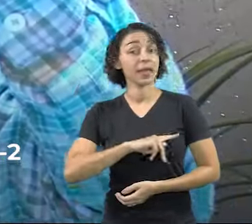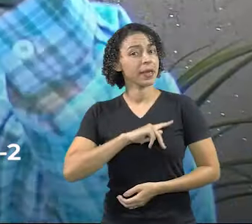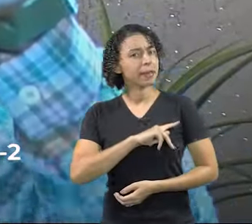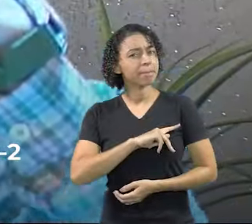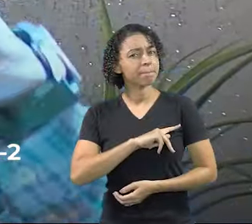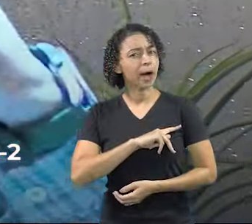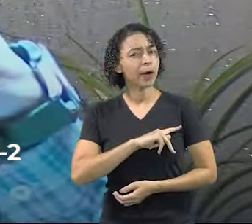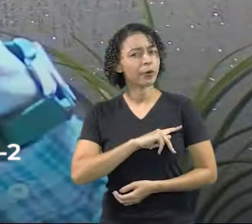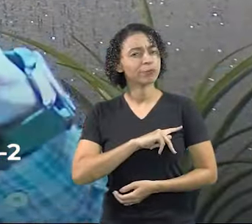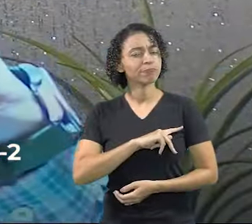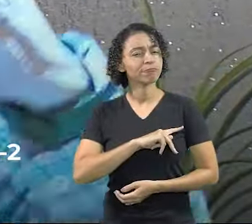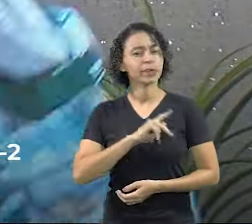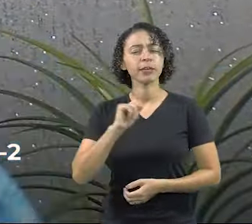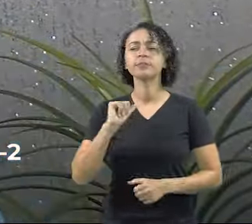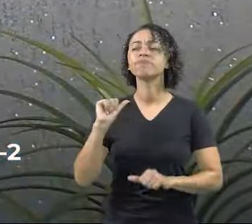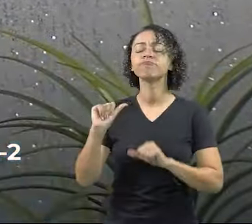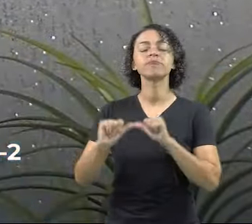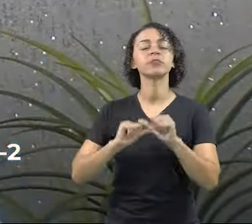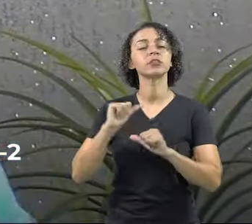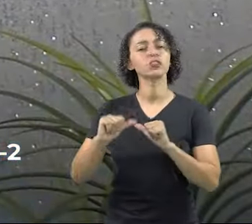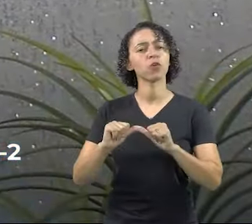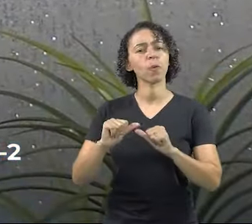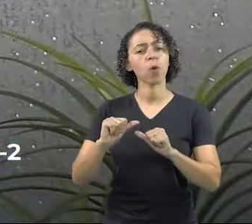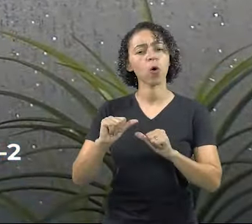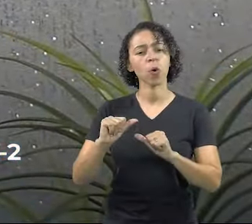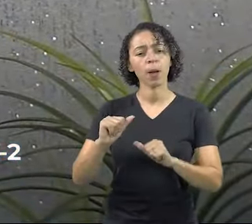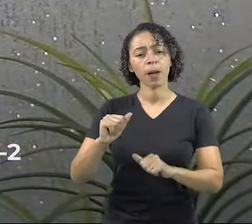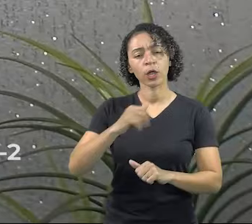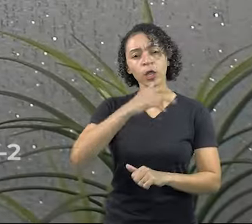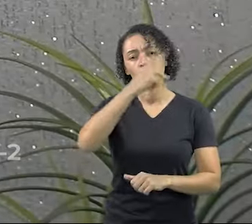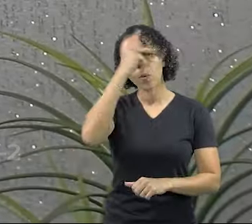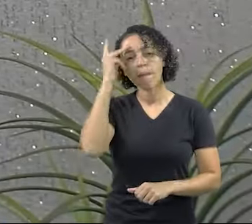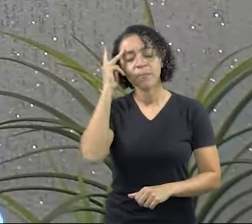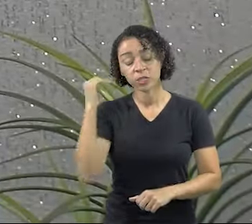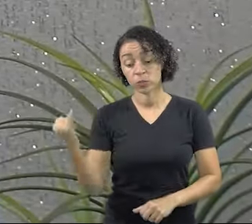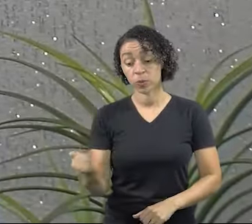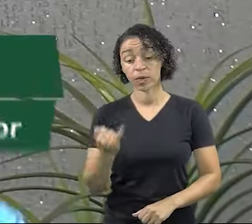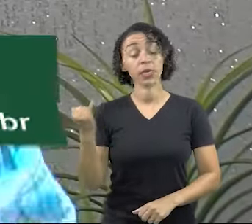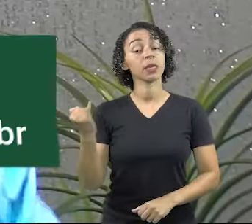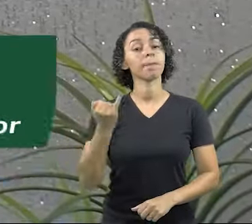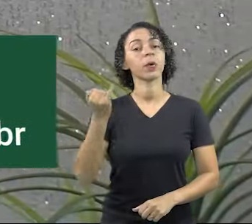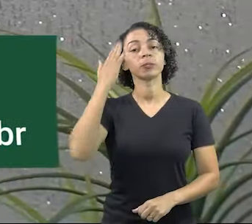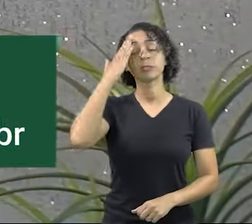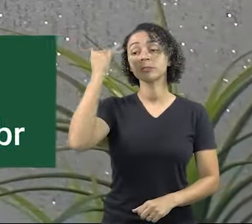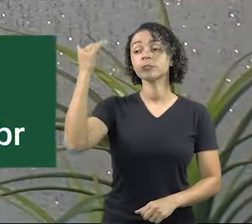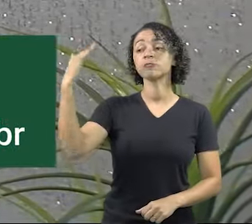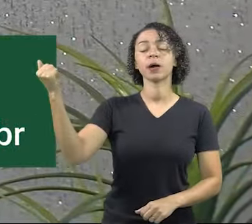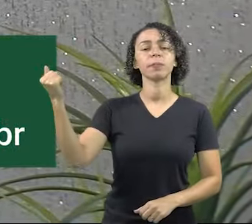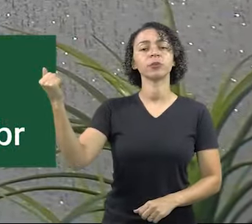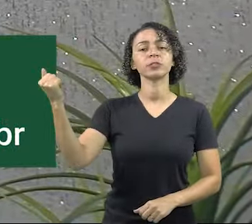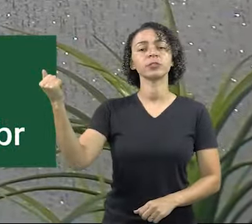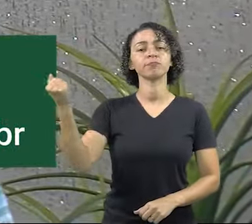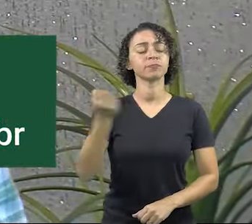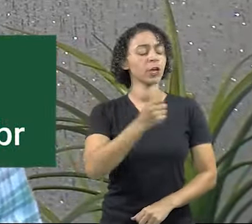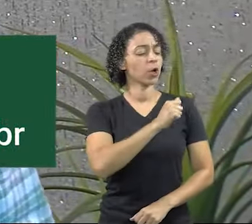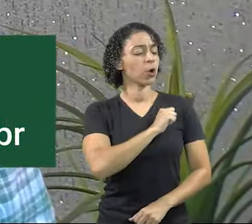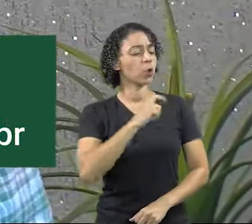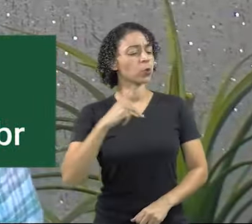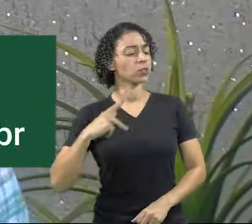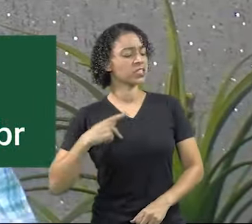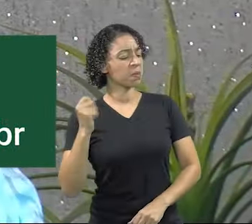mais importante para a igreja do que os apóstolos porque ele começou a a